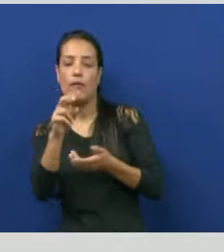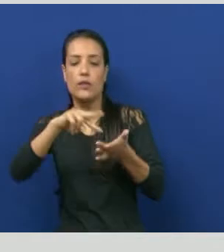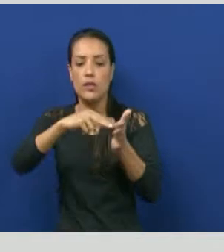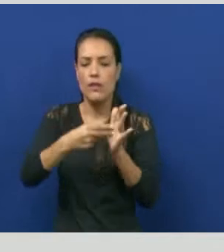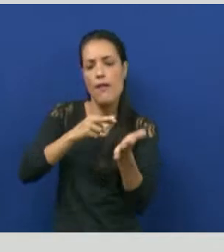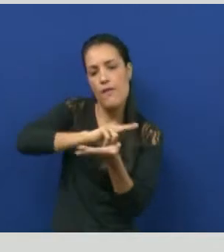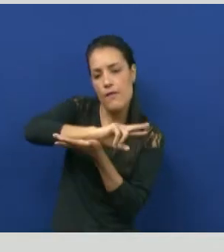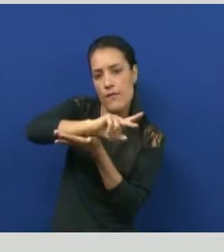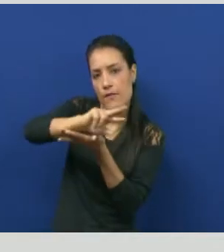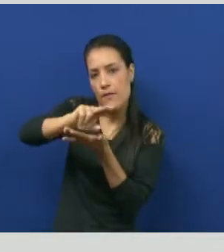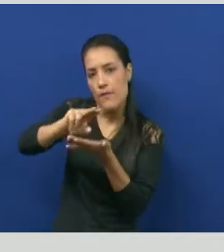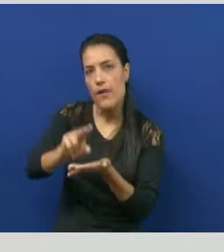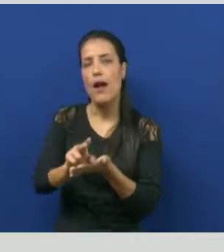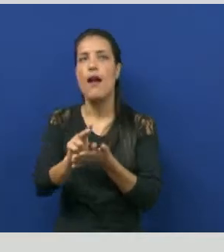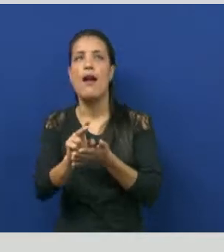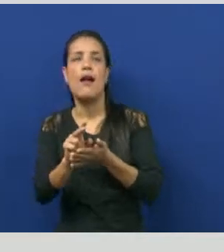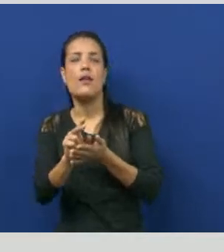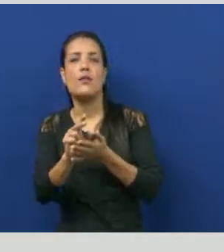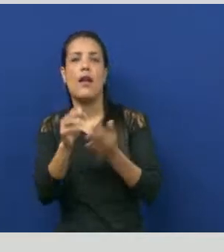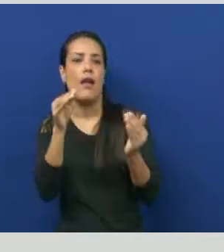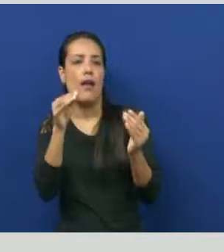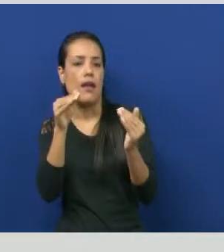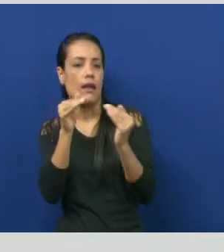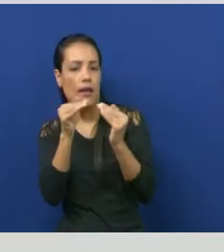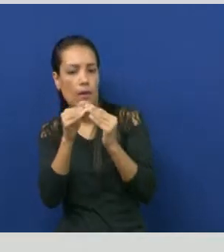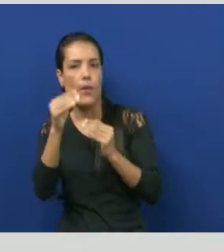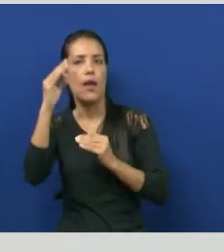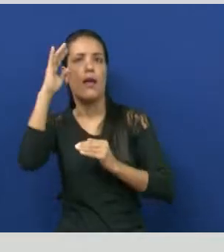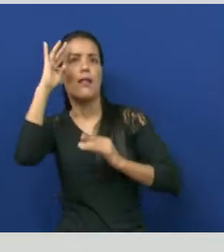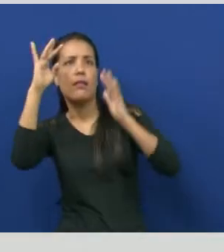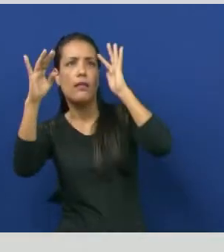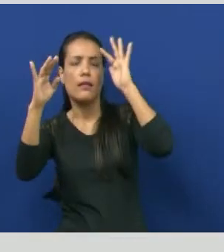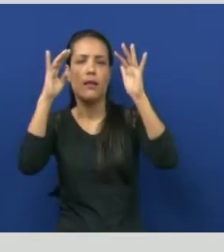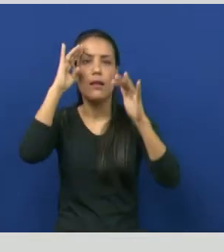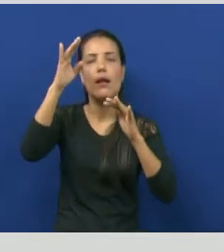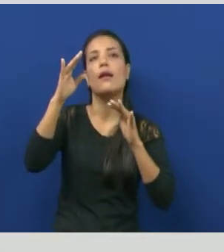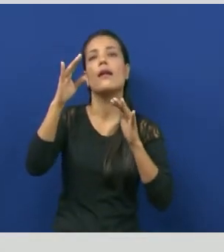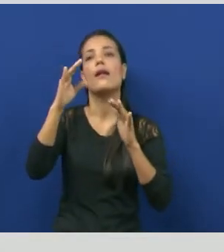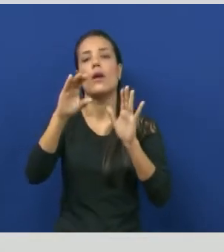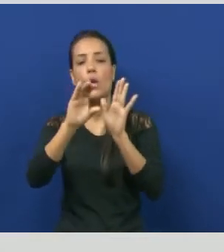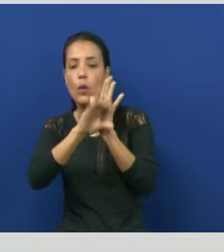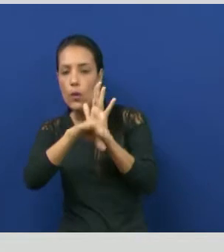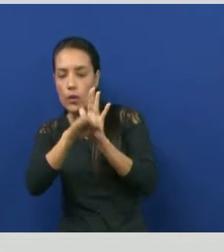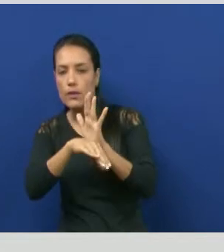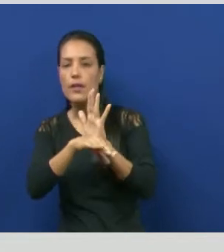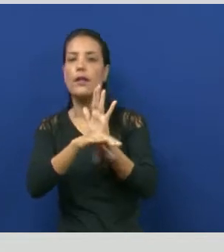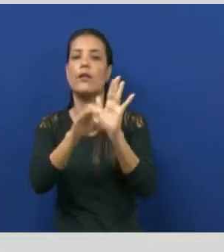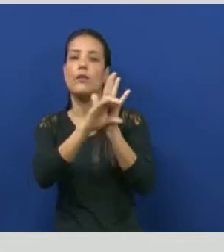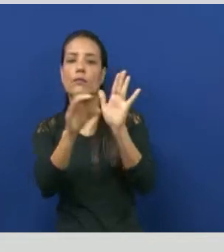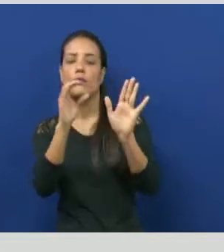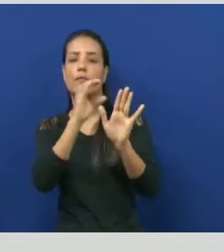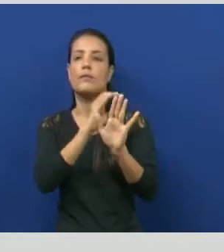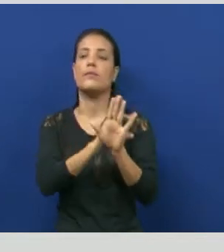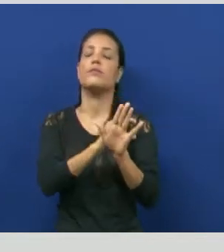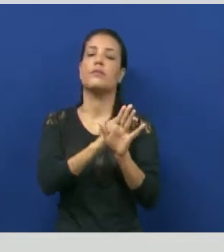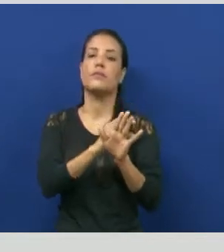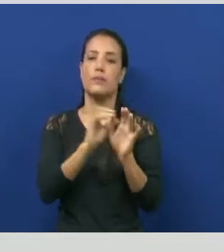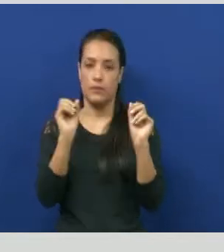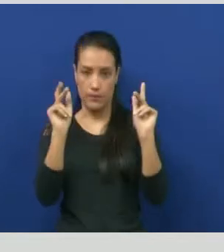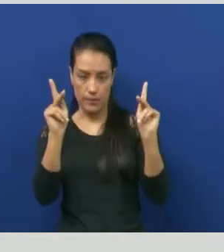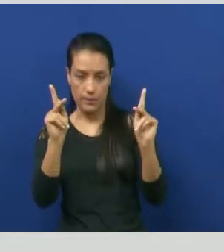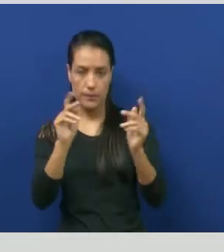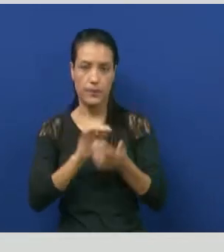que é associado a uma ideia, a um conceito, é um sentido conotativo. Lembrou? Vamos lá. Olha só,